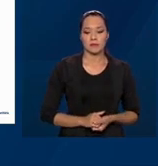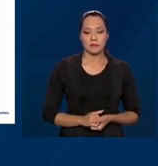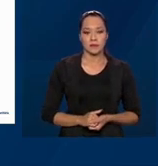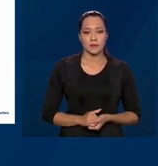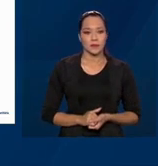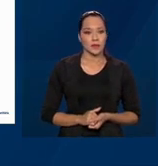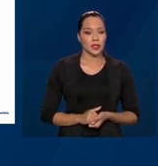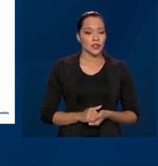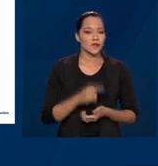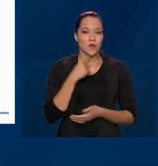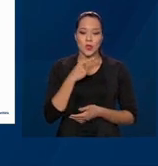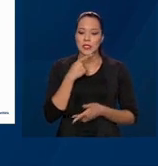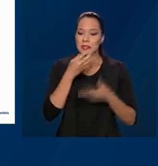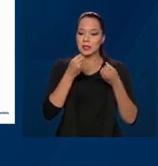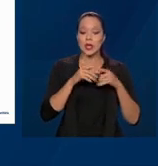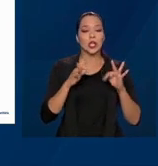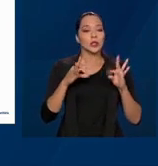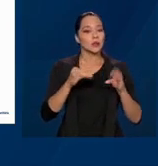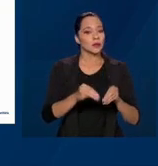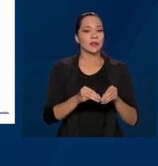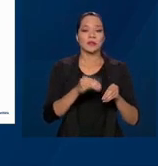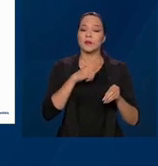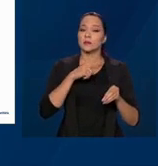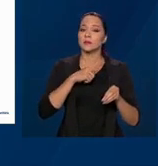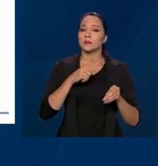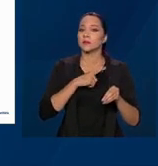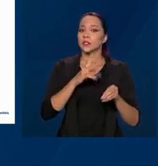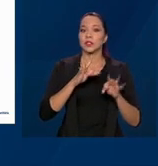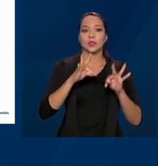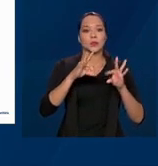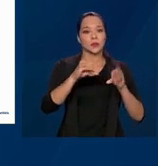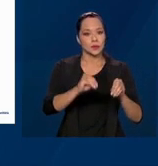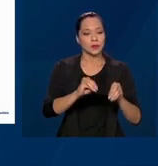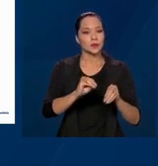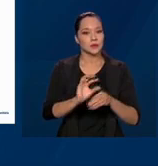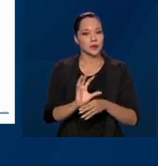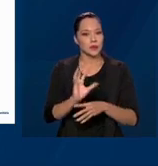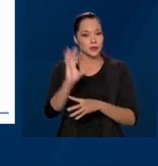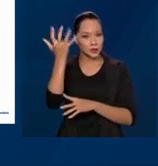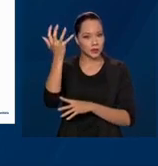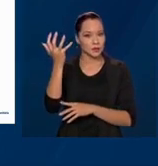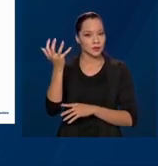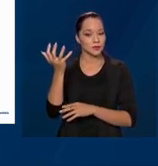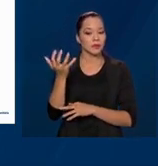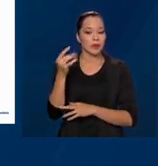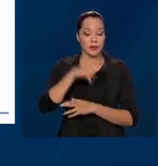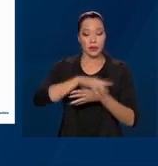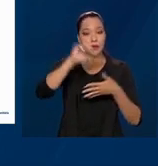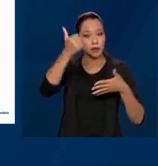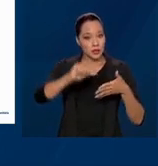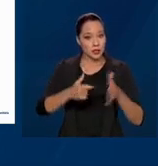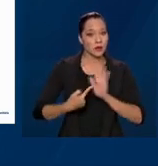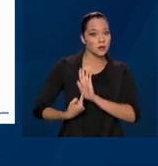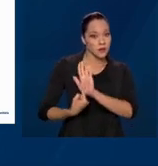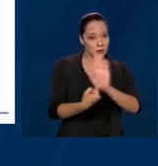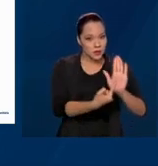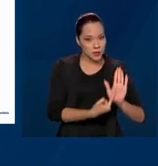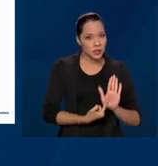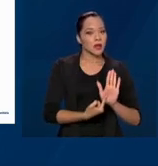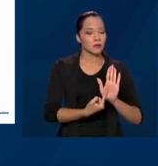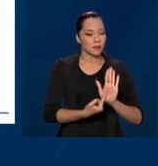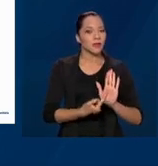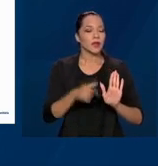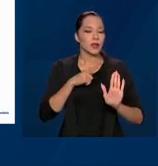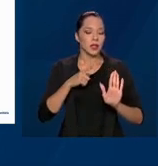o rigor e a necessidade todos os casos, mas nós fizemos uma avaliação por amostragem que deu